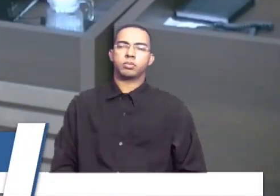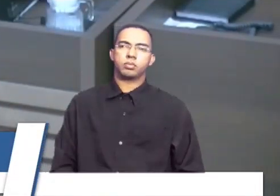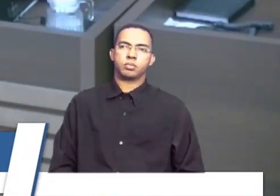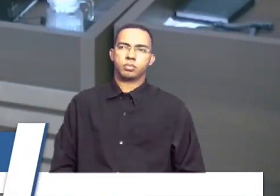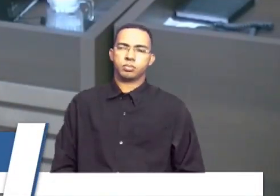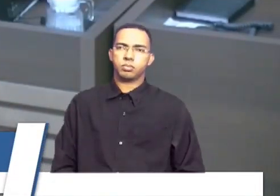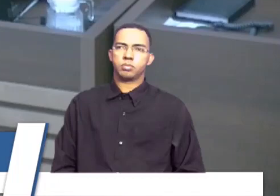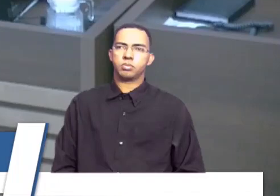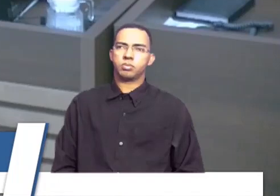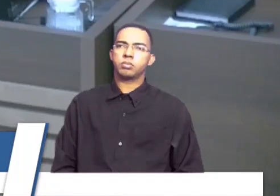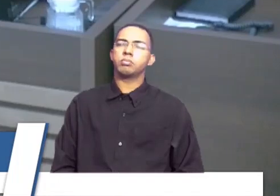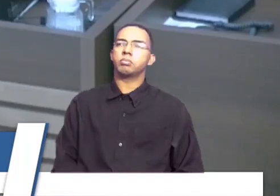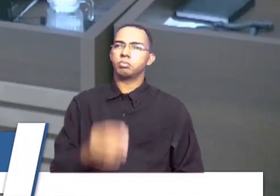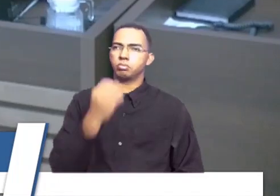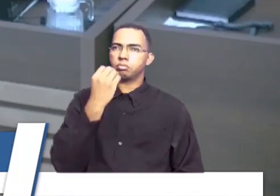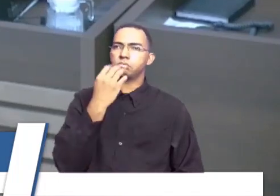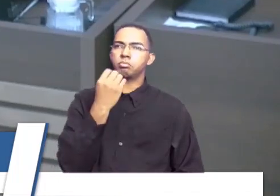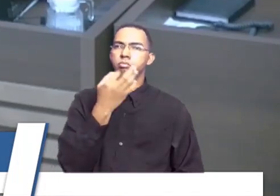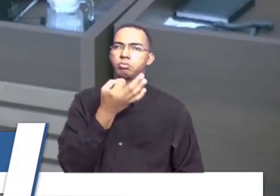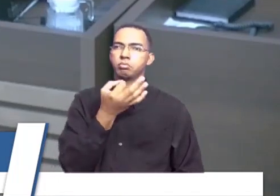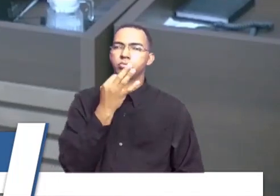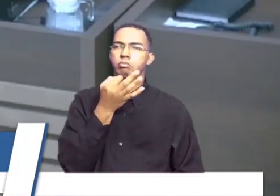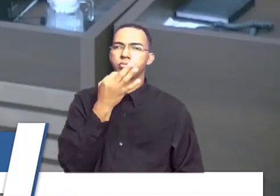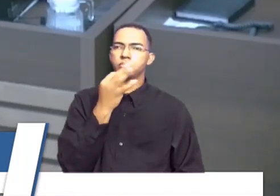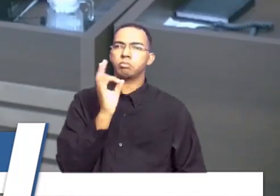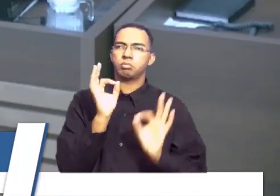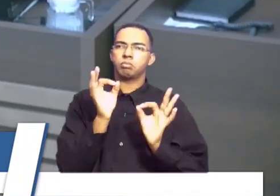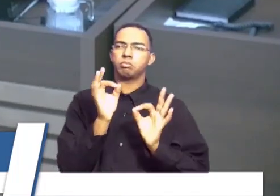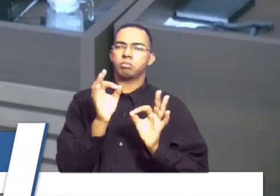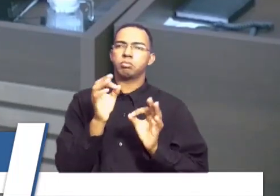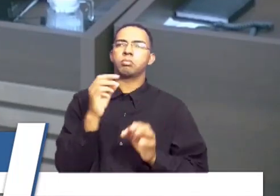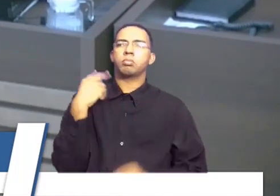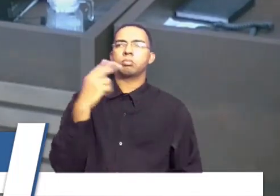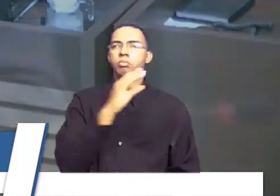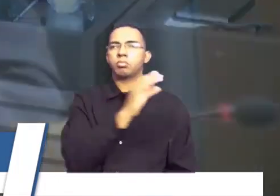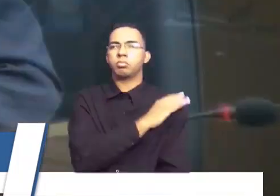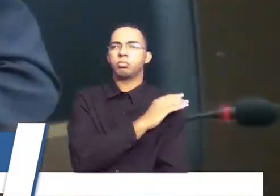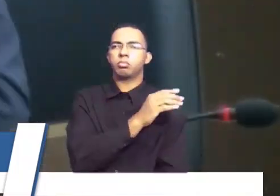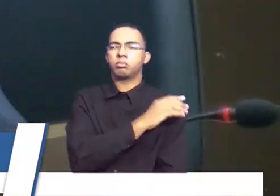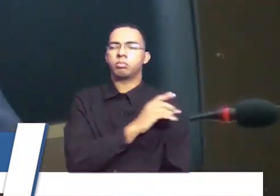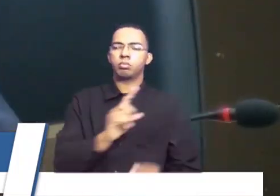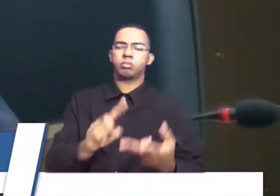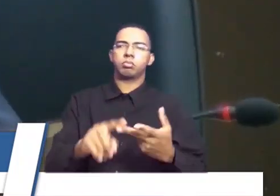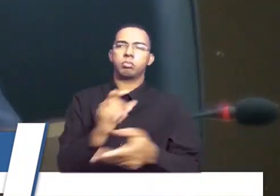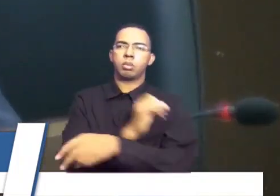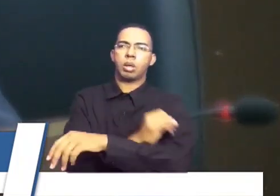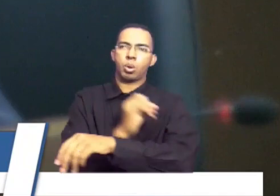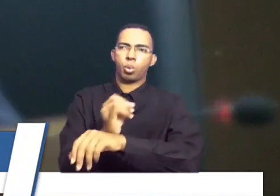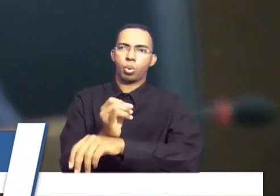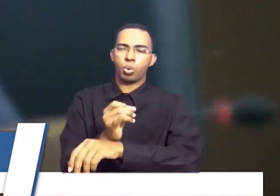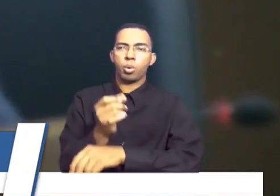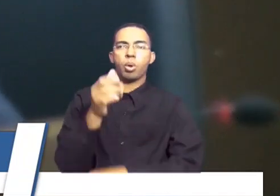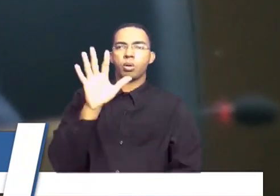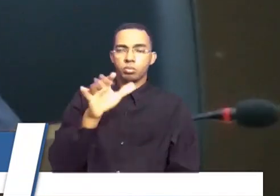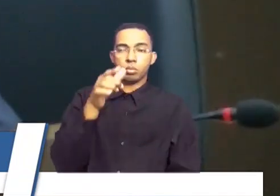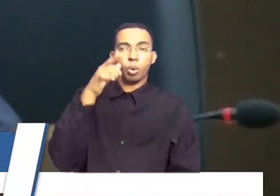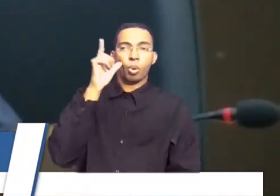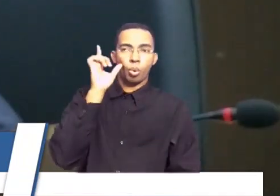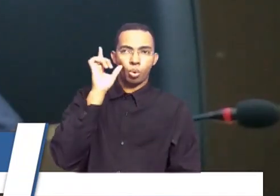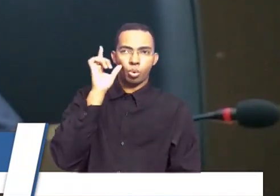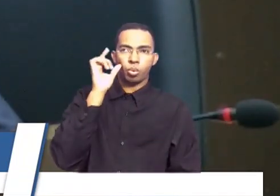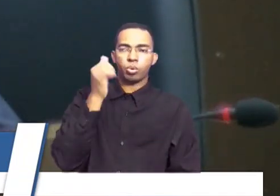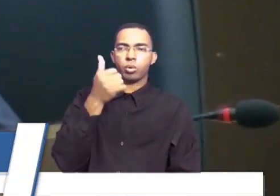bem colocado pelo vereador Claudinei da Rocha e pelo vereador Hilton. Ontem, às 10 horas da